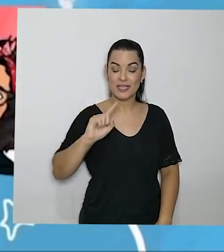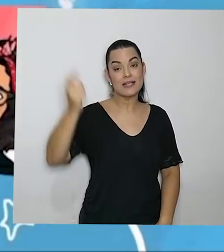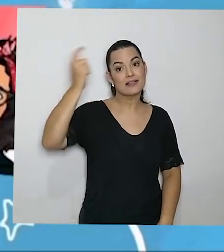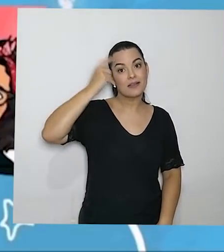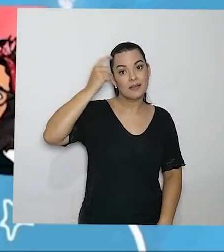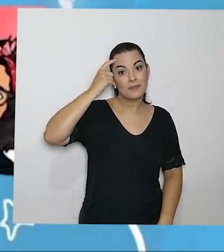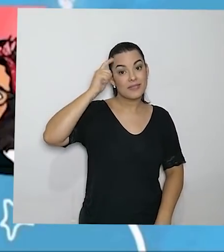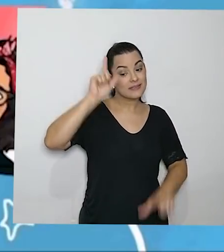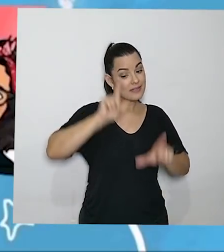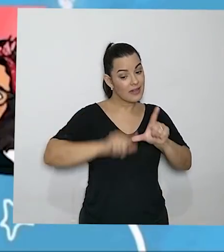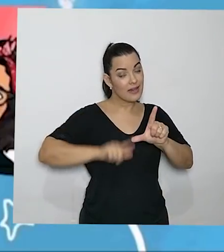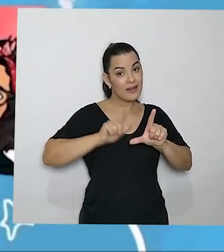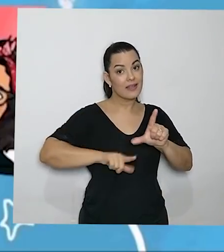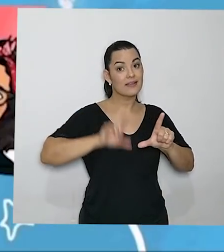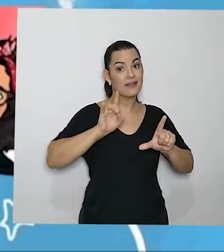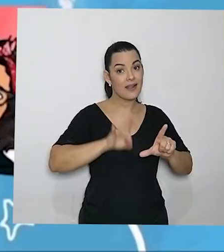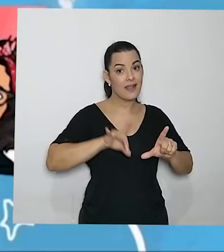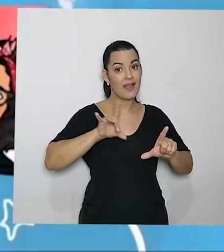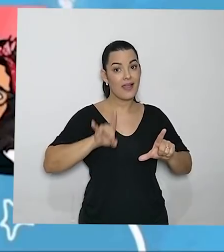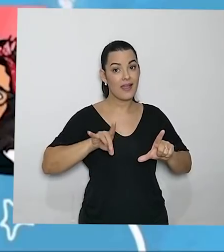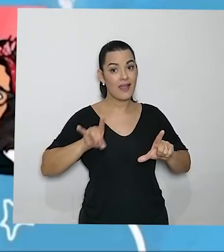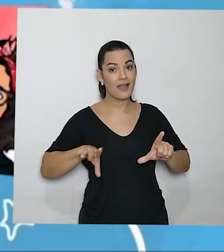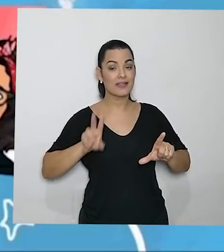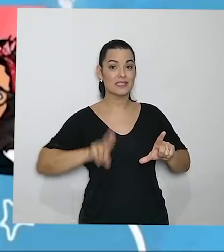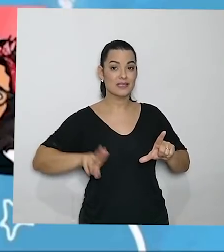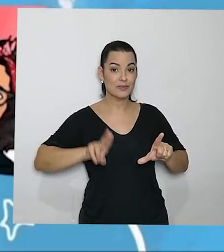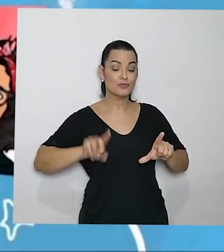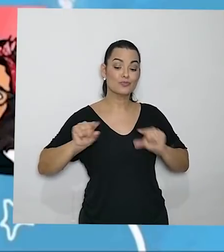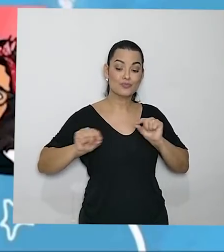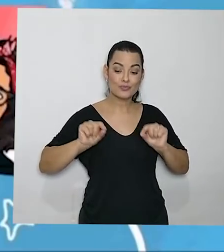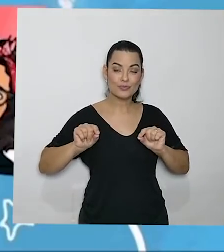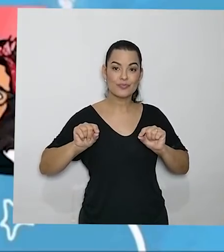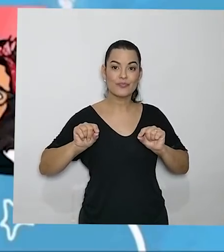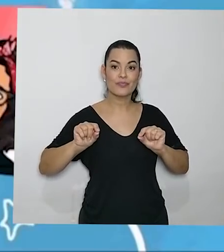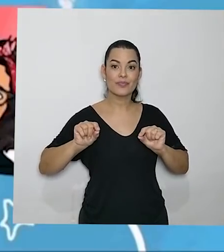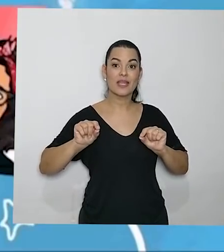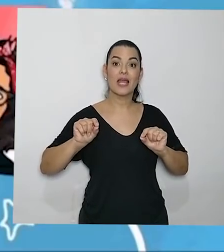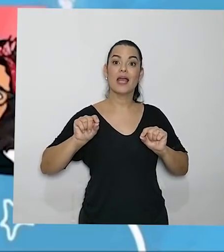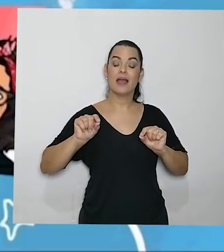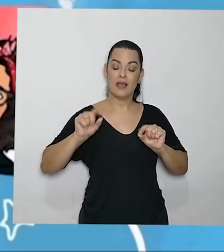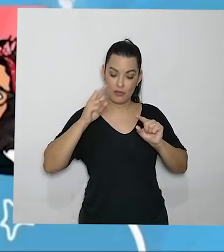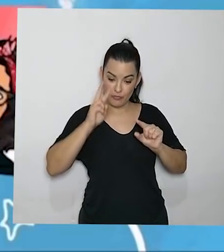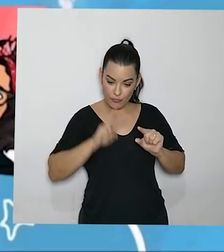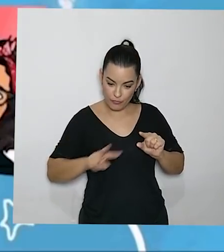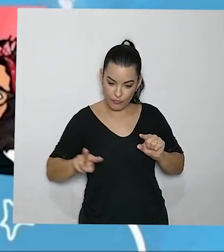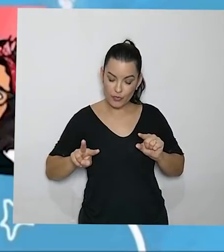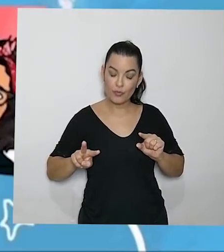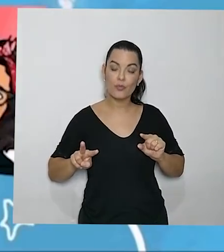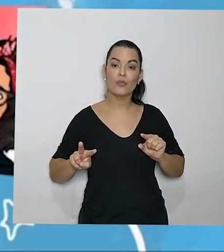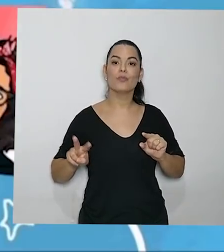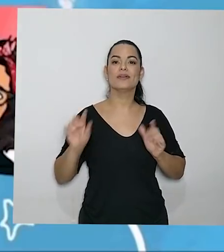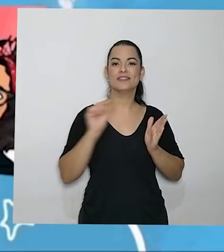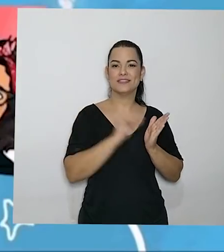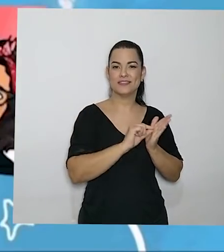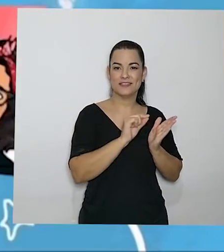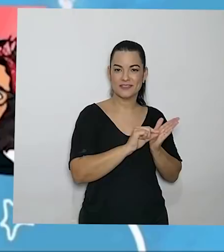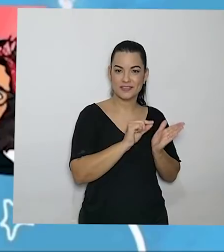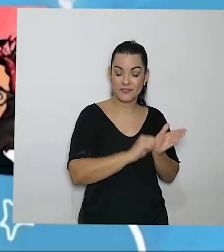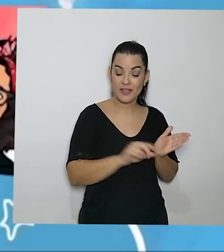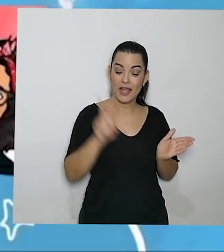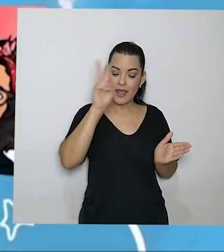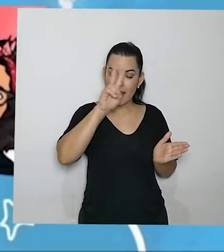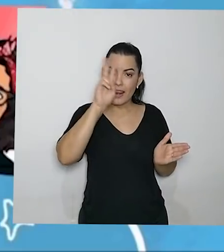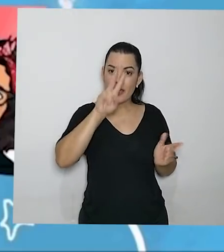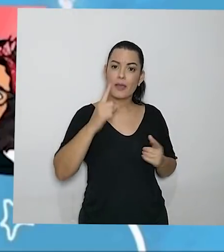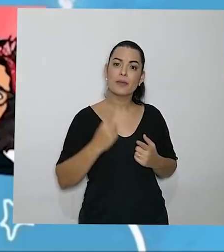nas letras que irá usar e depois de escrever, retomar, apontando com o dedinho e